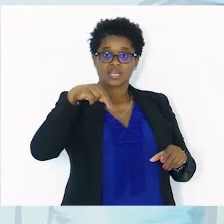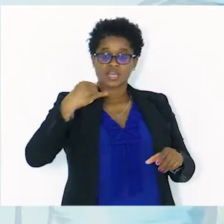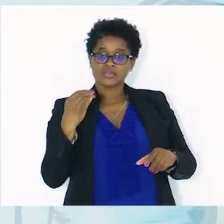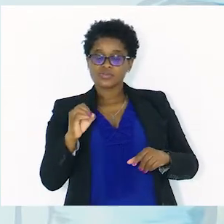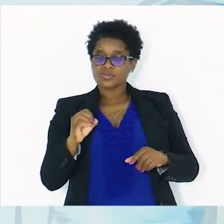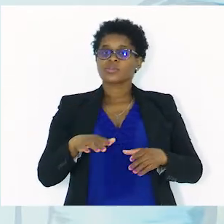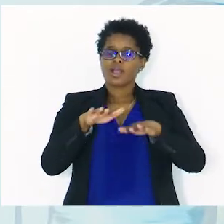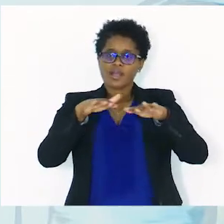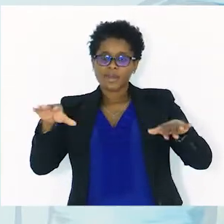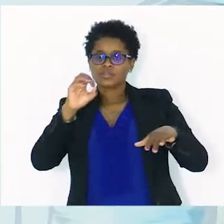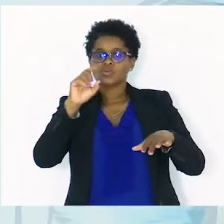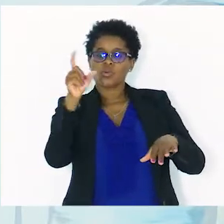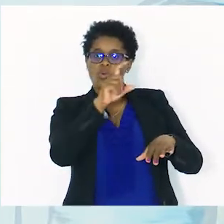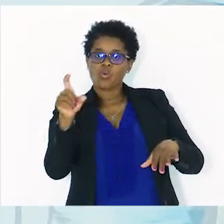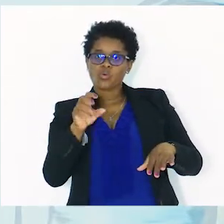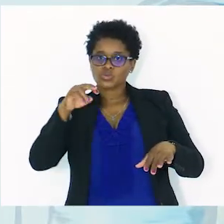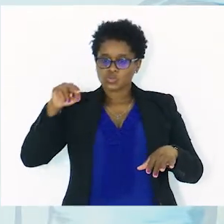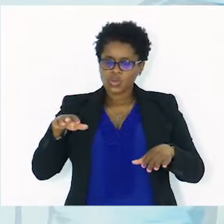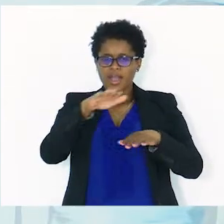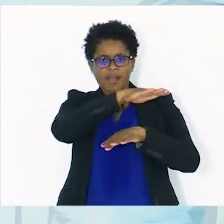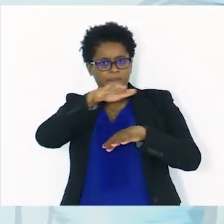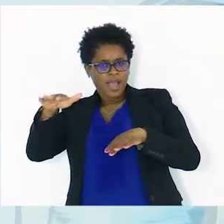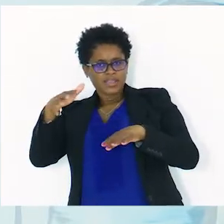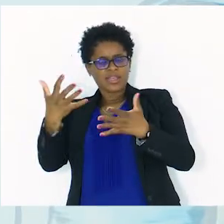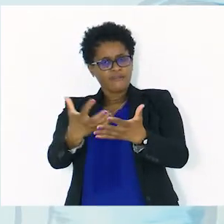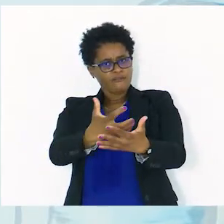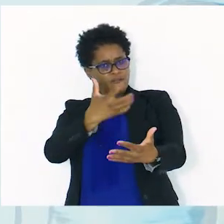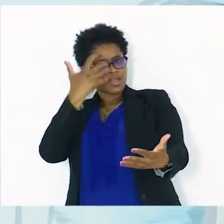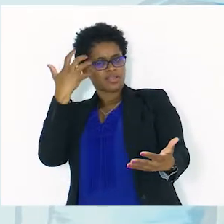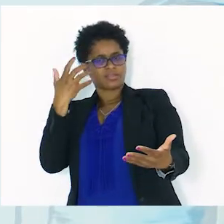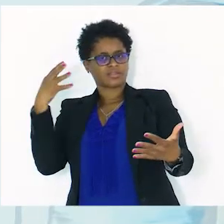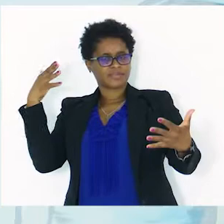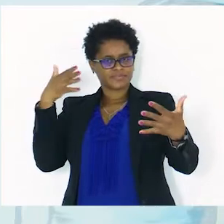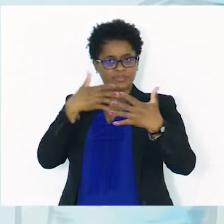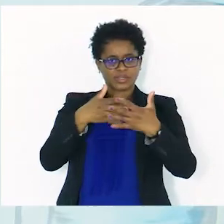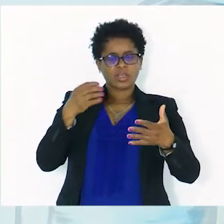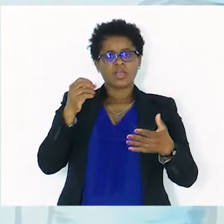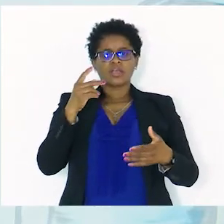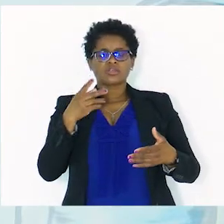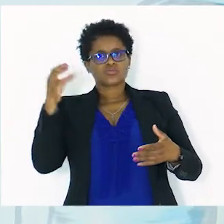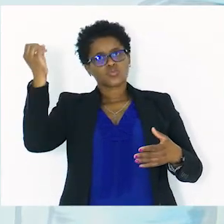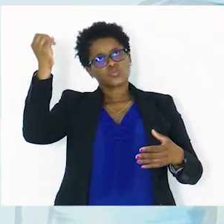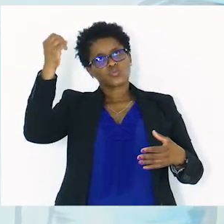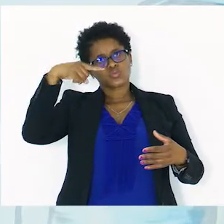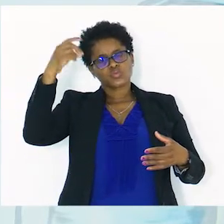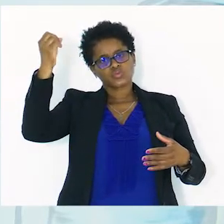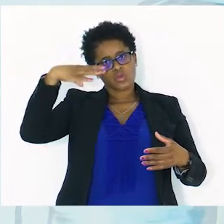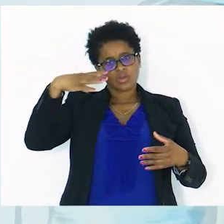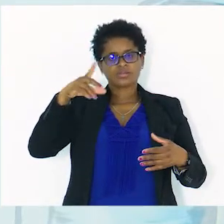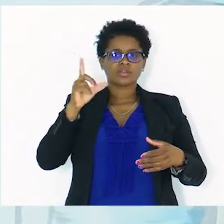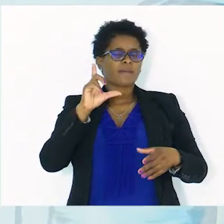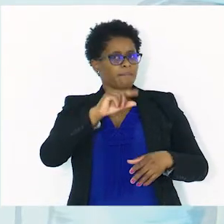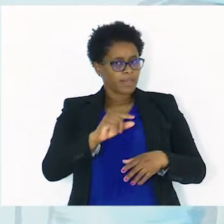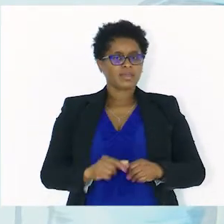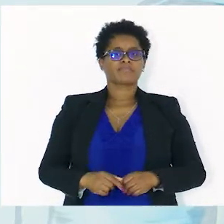Então, a camada de ozono é aquela camada que filtra as radiações ultravioletas e não só, é aquela também que acaba